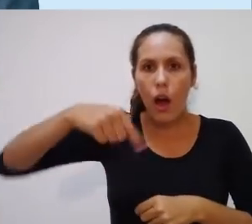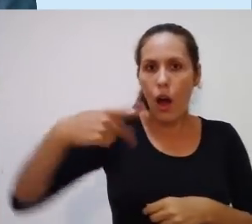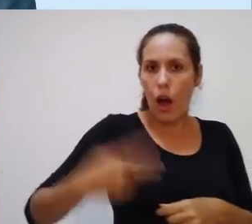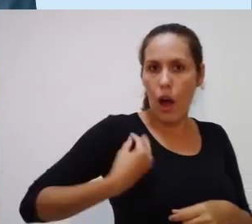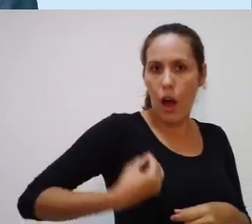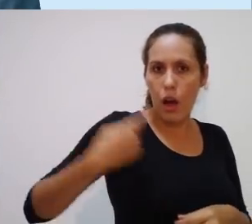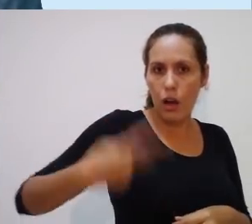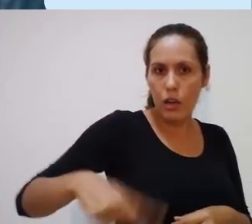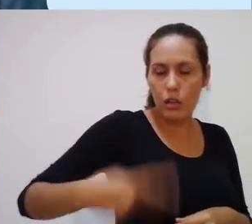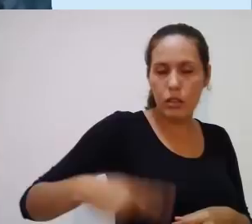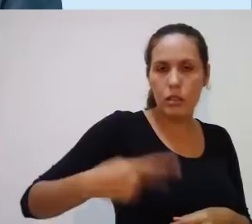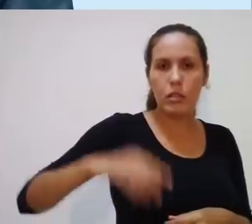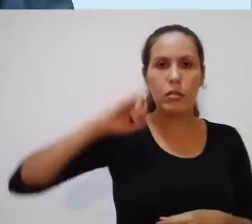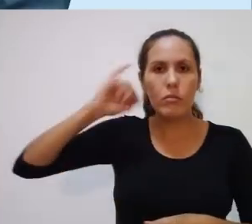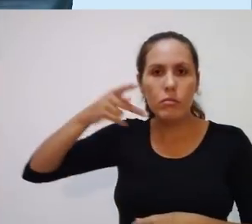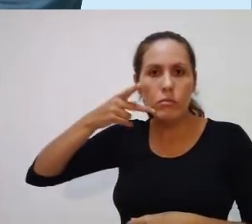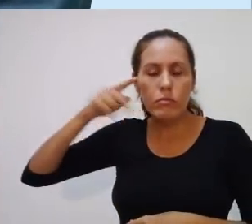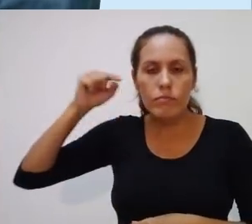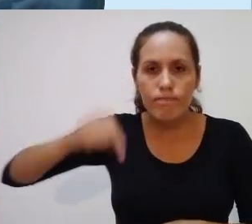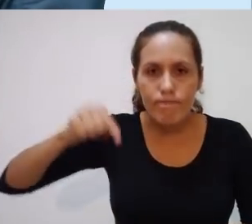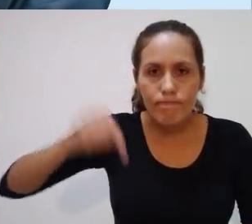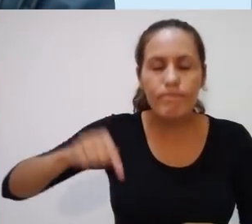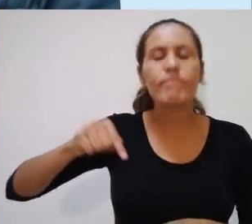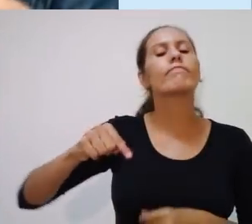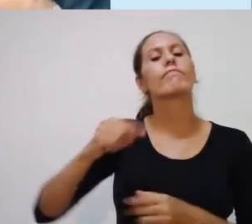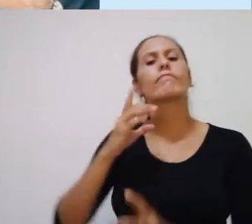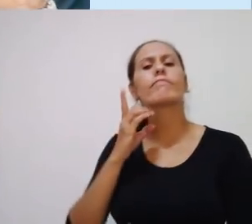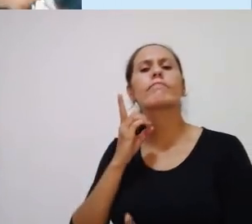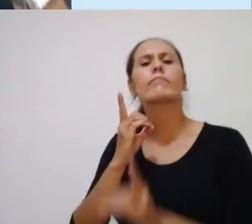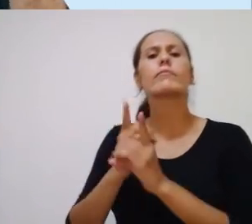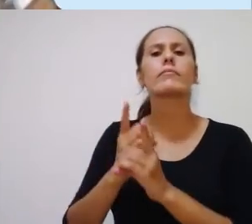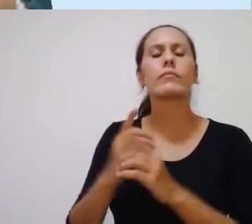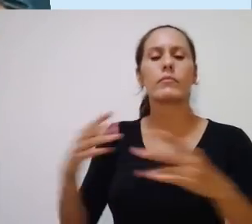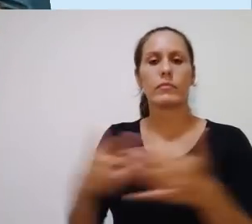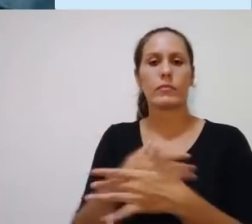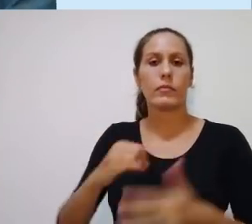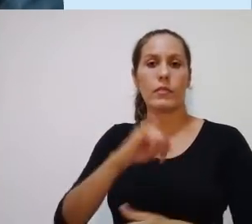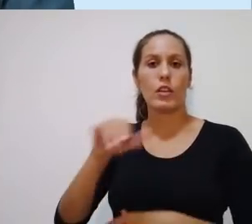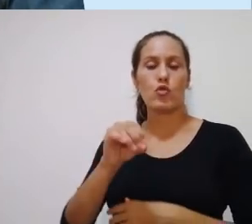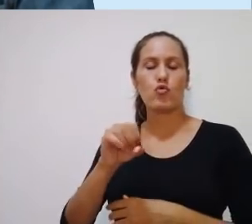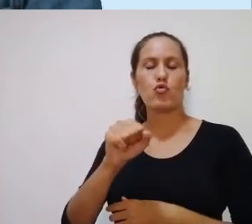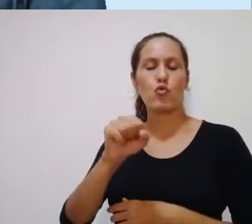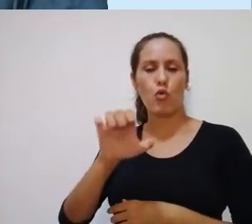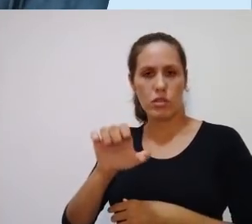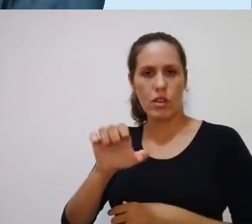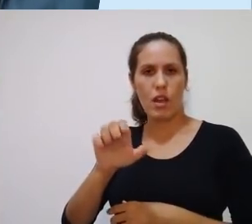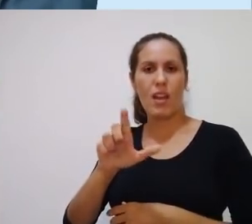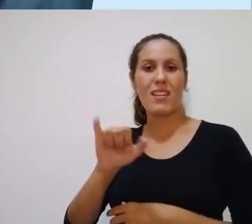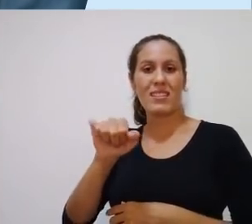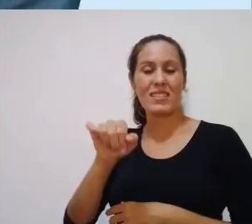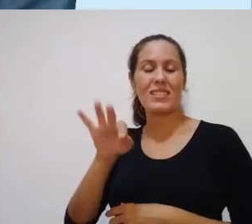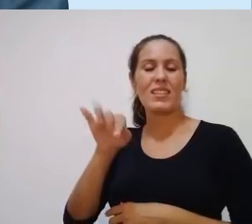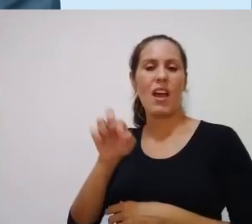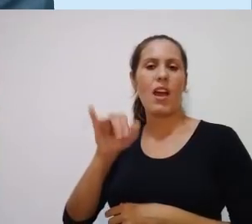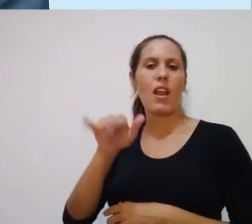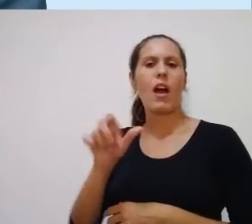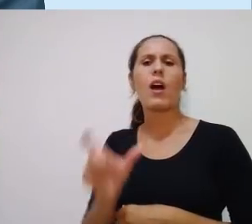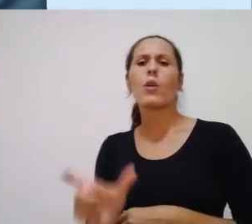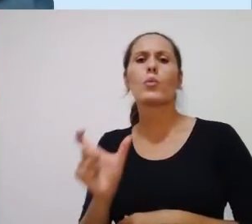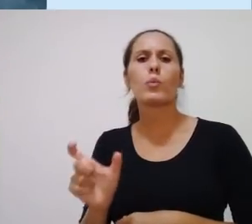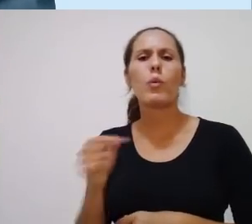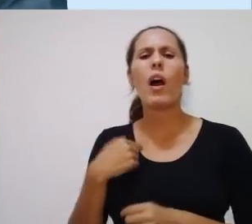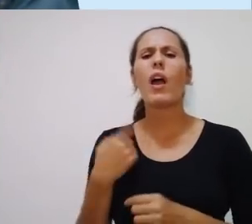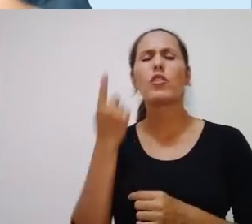chamado José de Espiaras. Sabendo essas informações pela literatura e artigos científicos, tivemos a ideia, vamos até esse